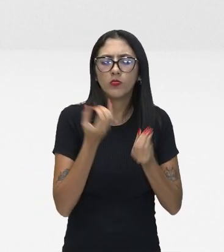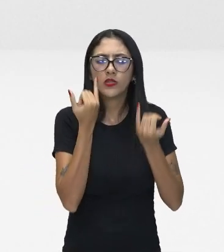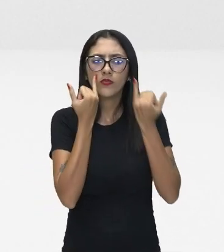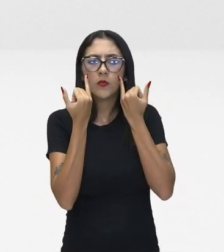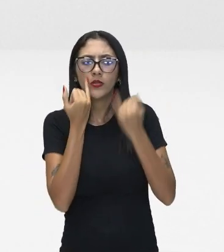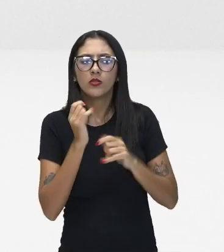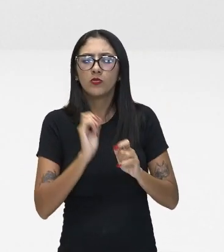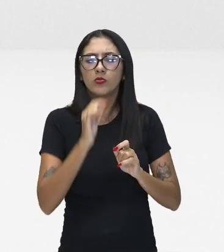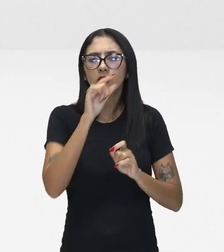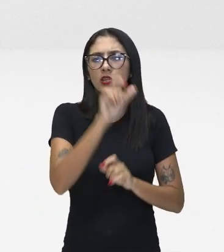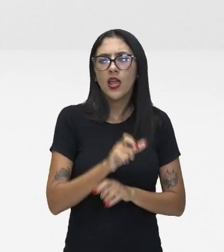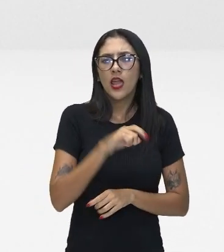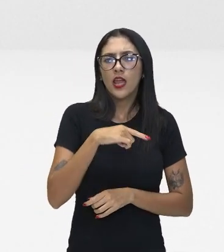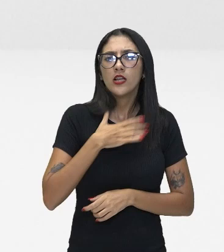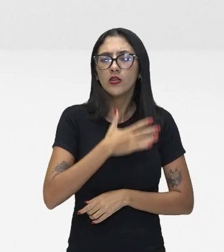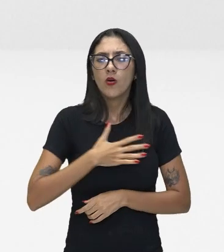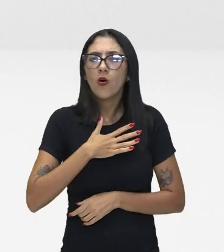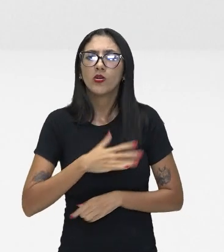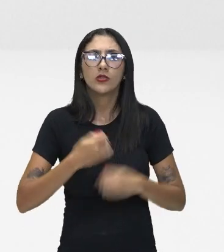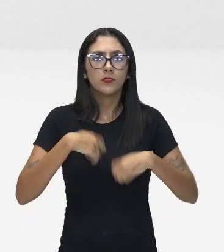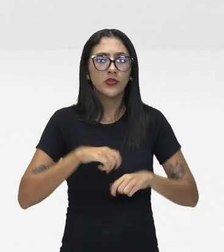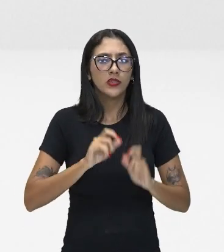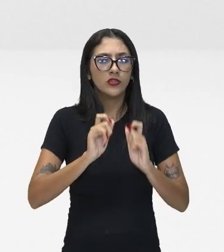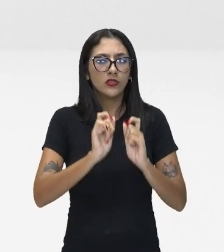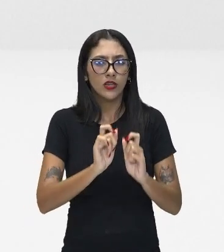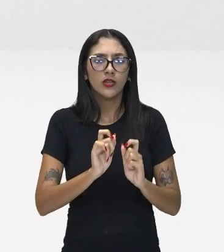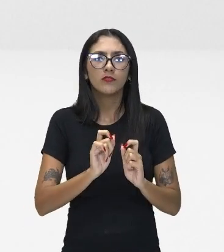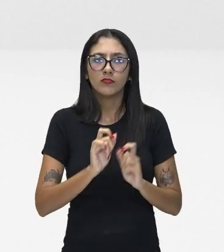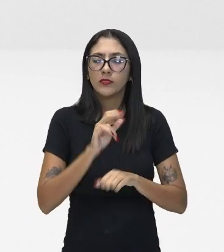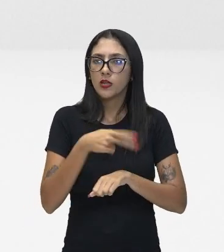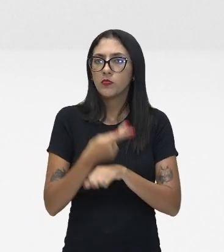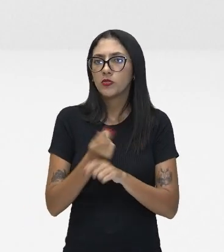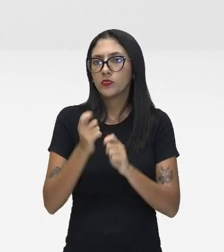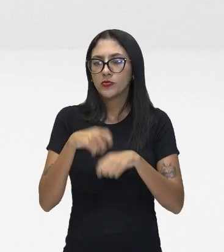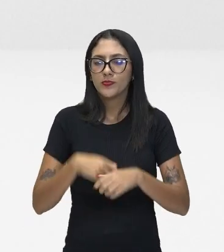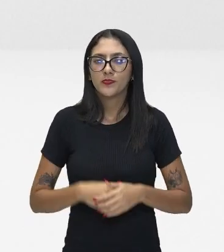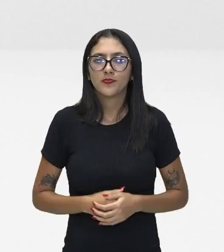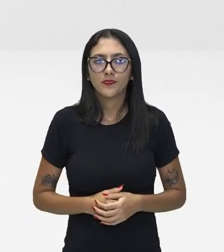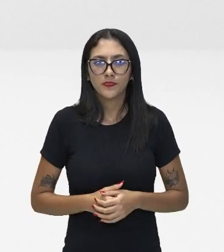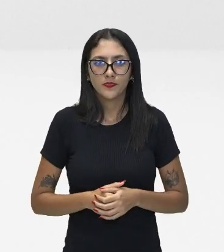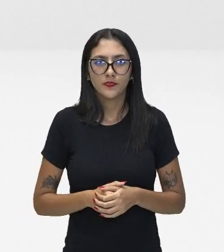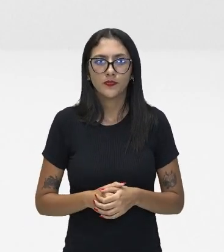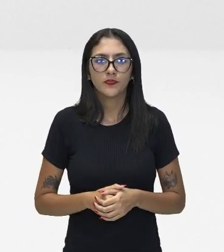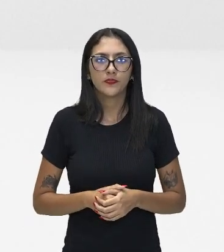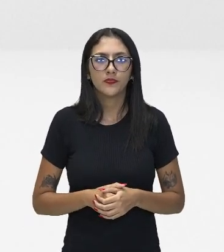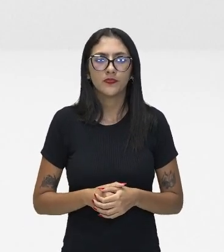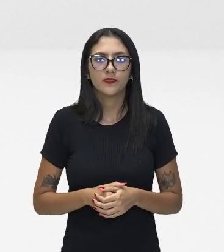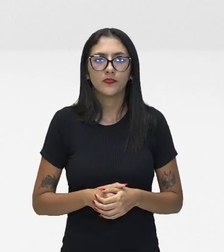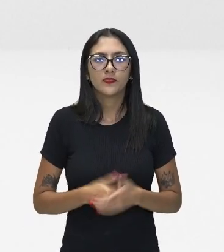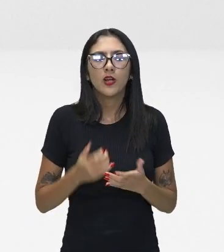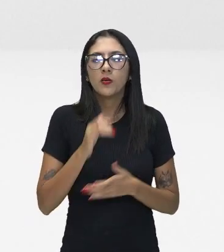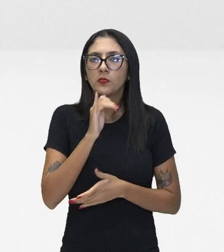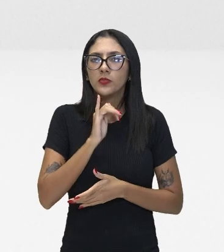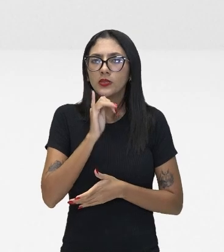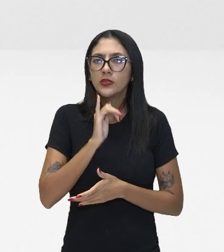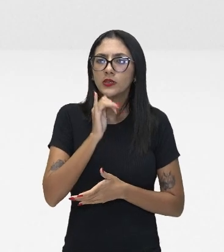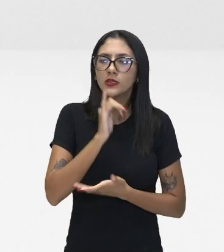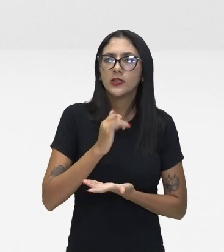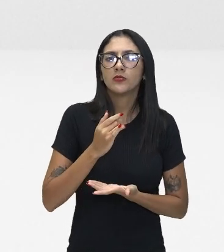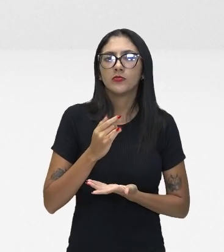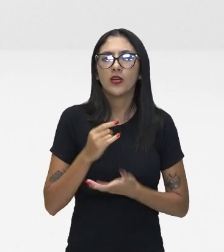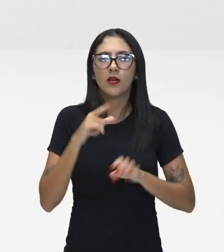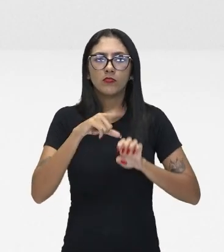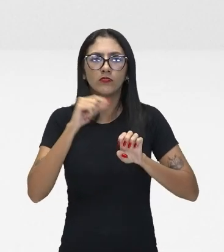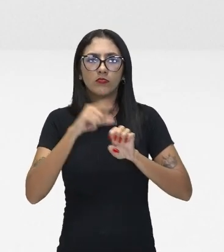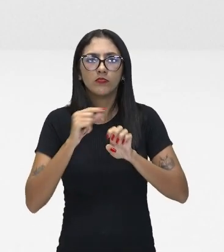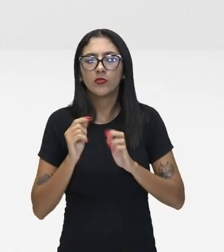né, realmente aquelas pessoas que têm interesse no seu produto. Eu vou dar um exemplo aqui. Por exemplo, alguém está pensando em empreender